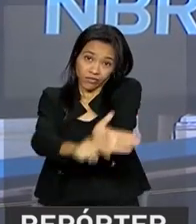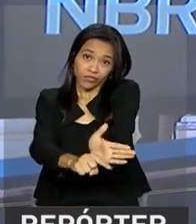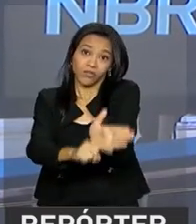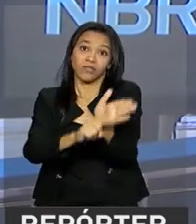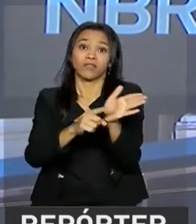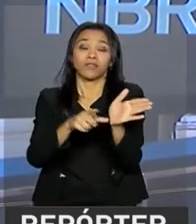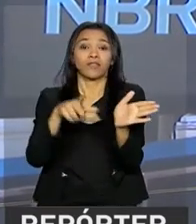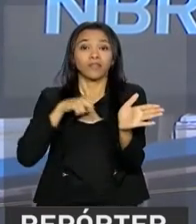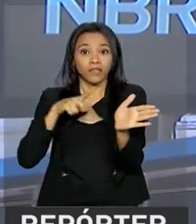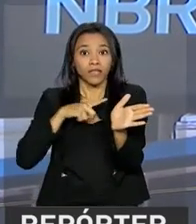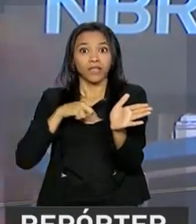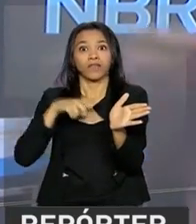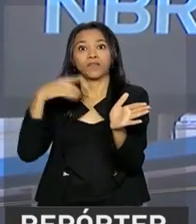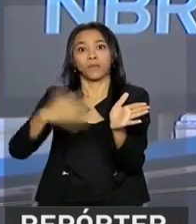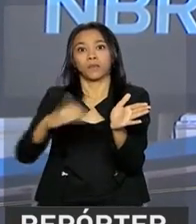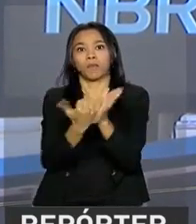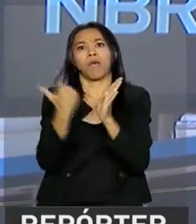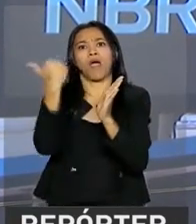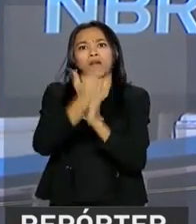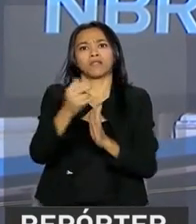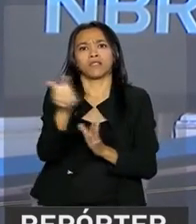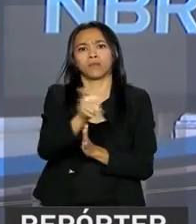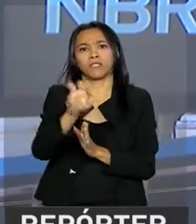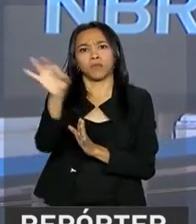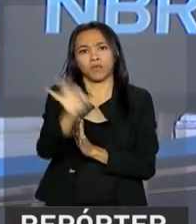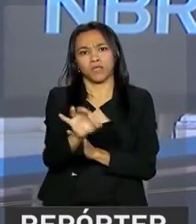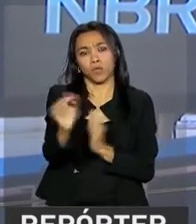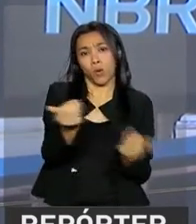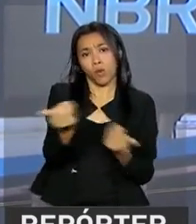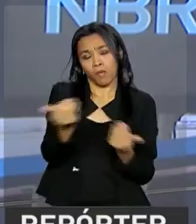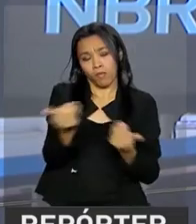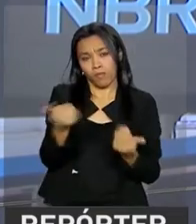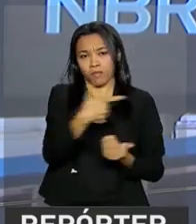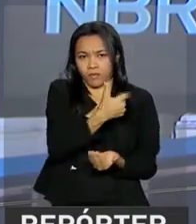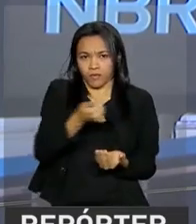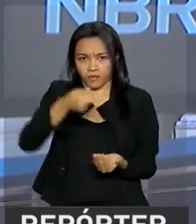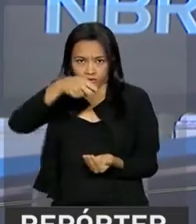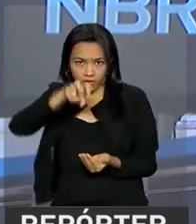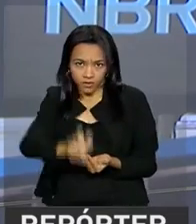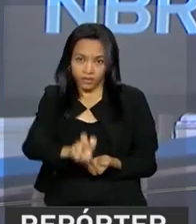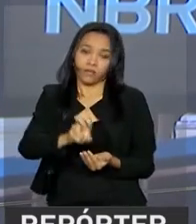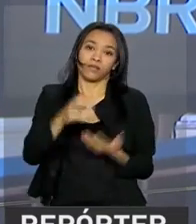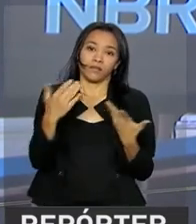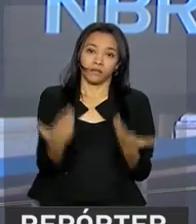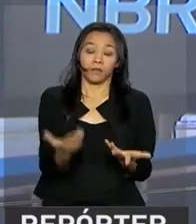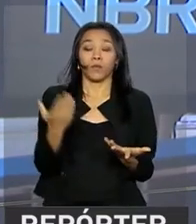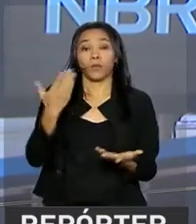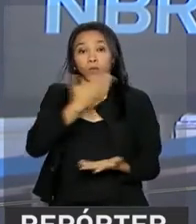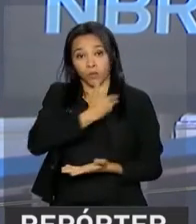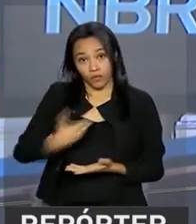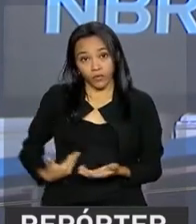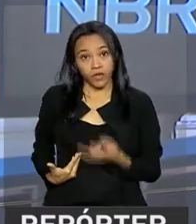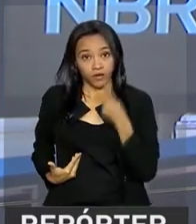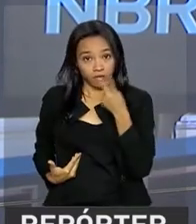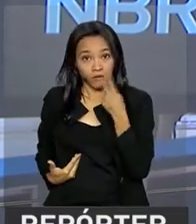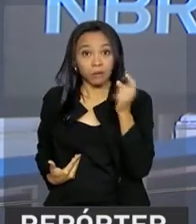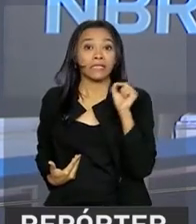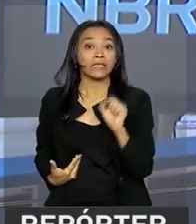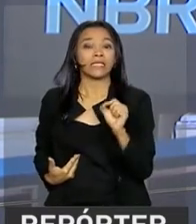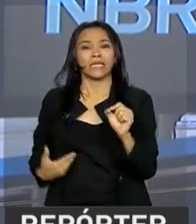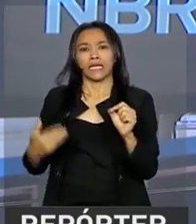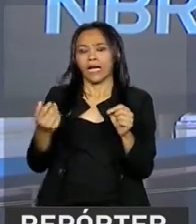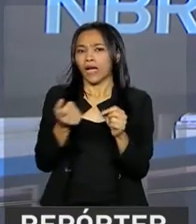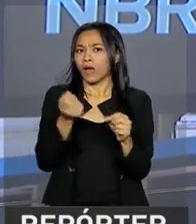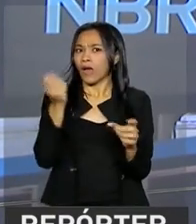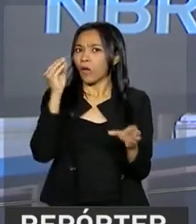de mais de 55% em relação a 2015 de acordo com o governo grande parte do